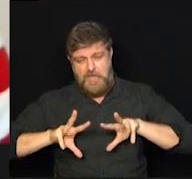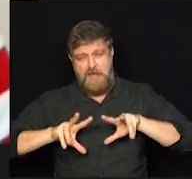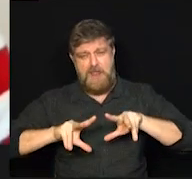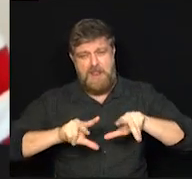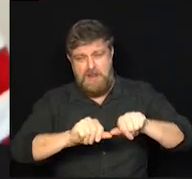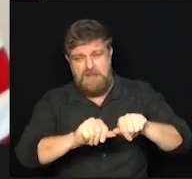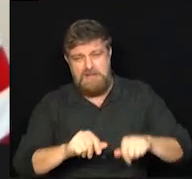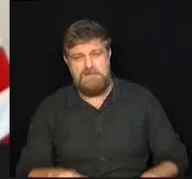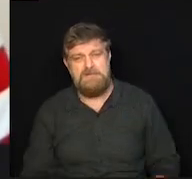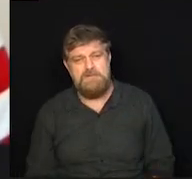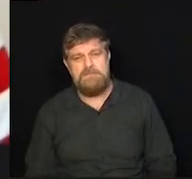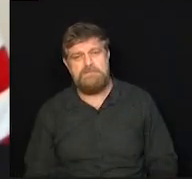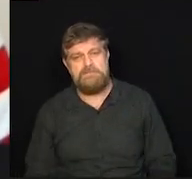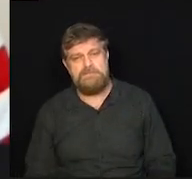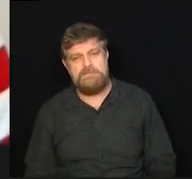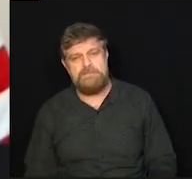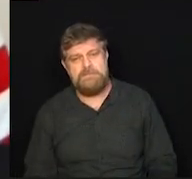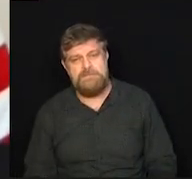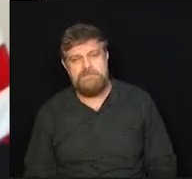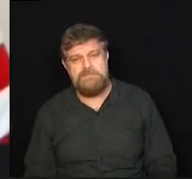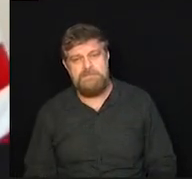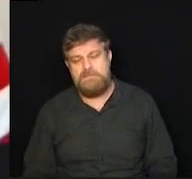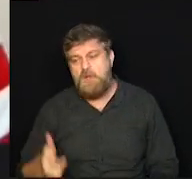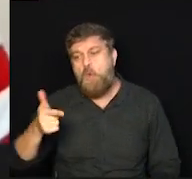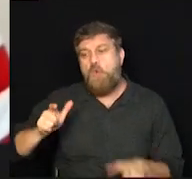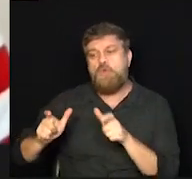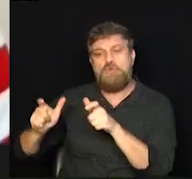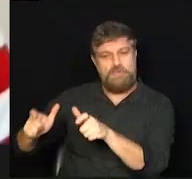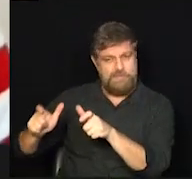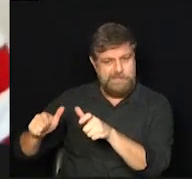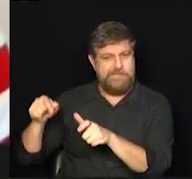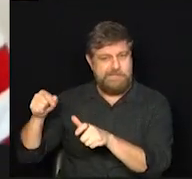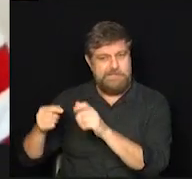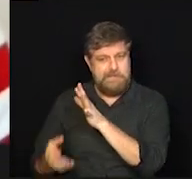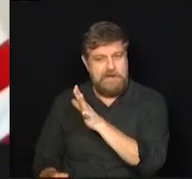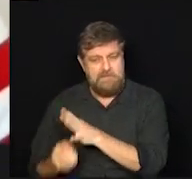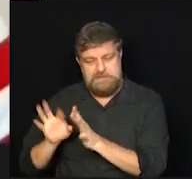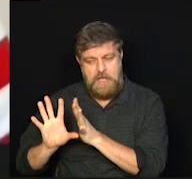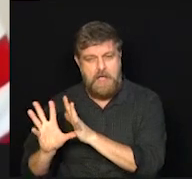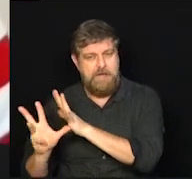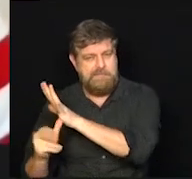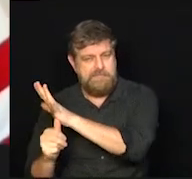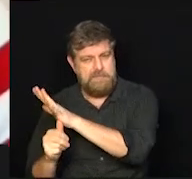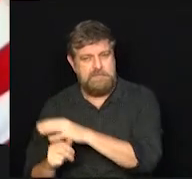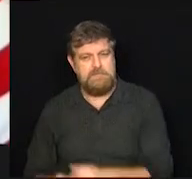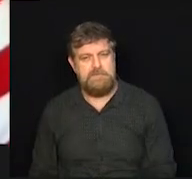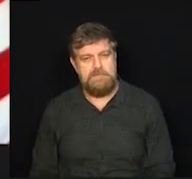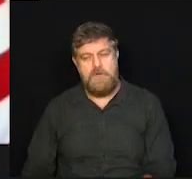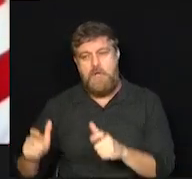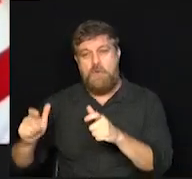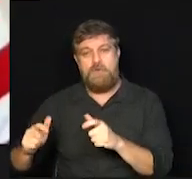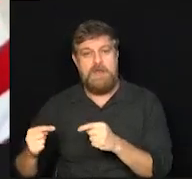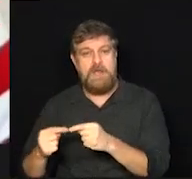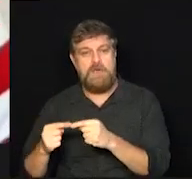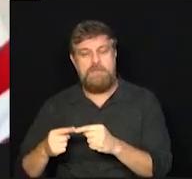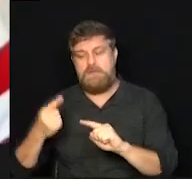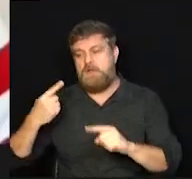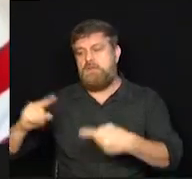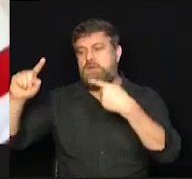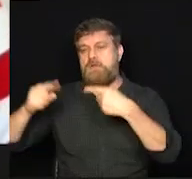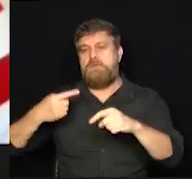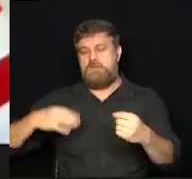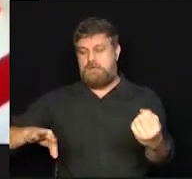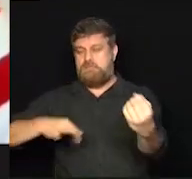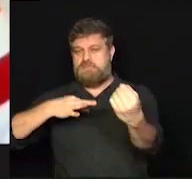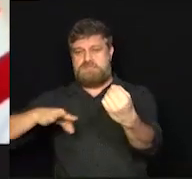algum equipamento é ligado a orquestra sinfônica